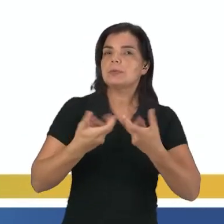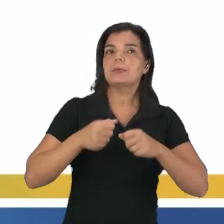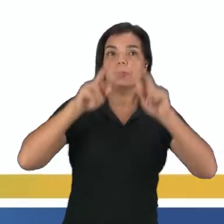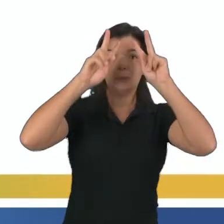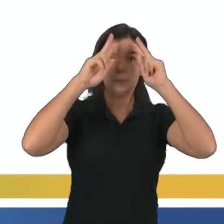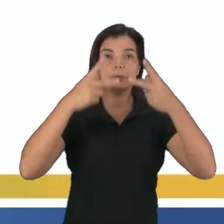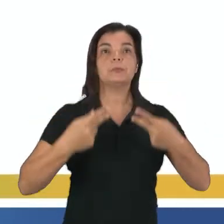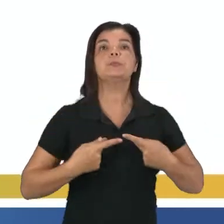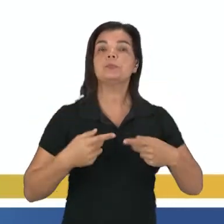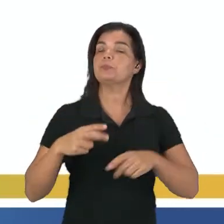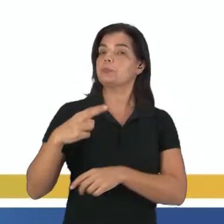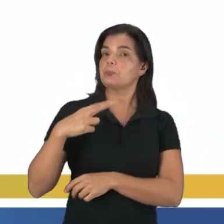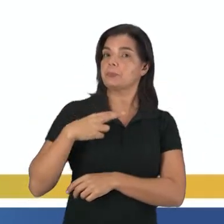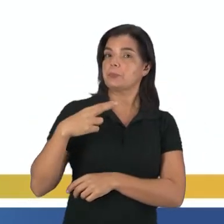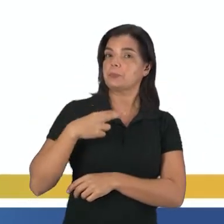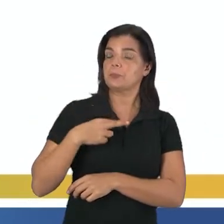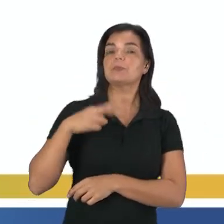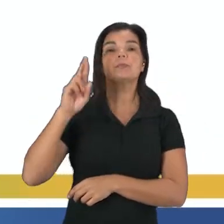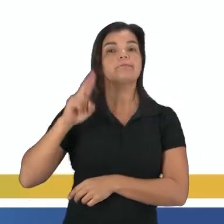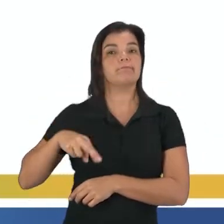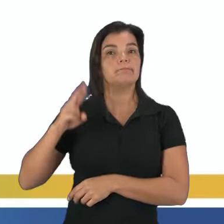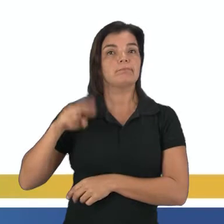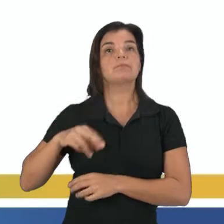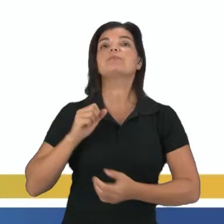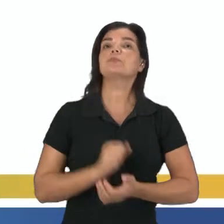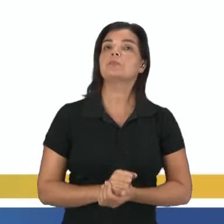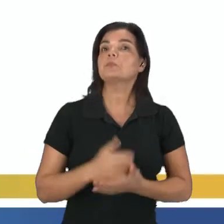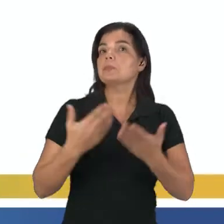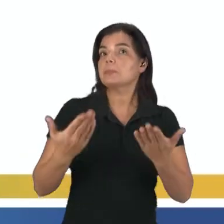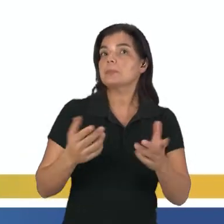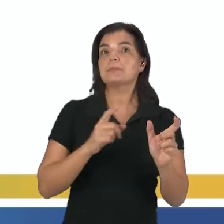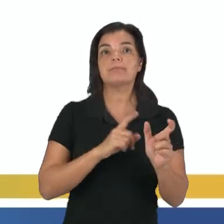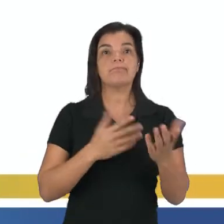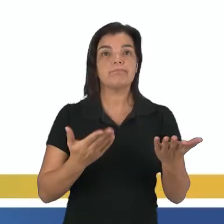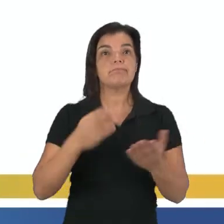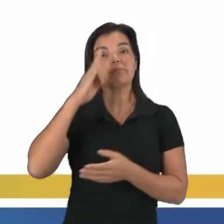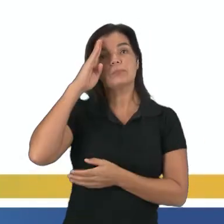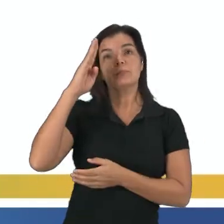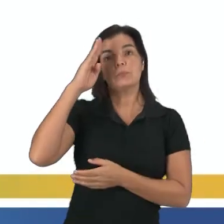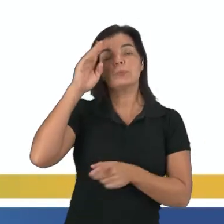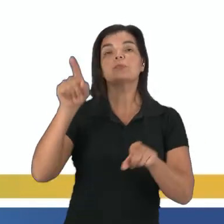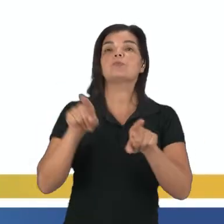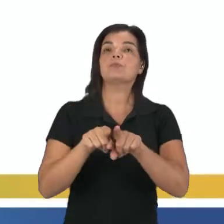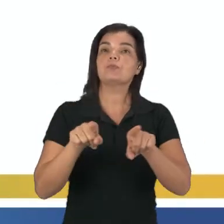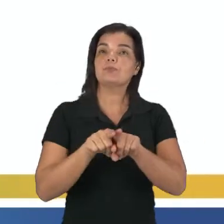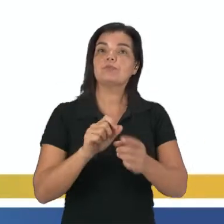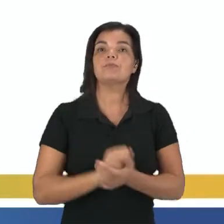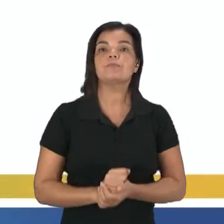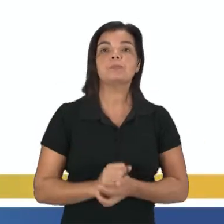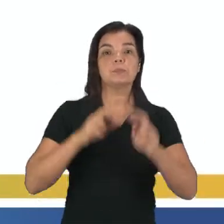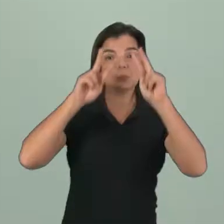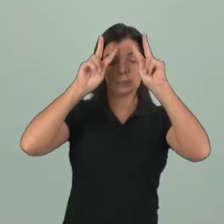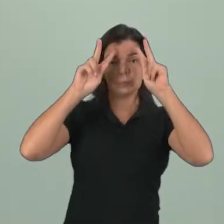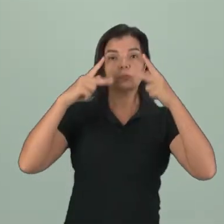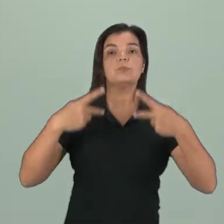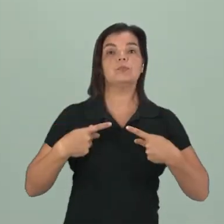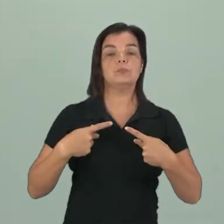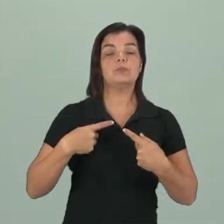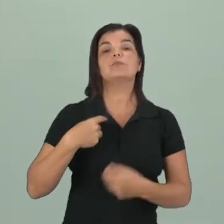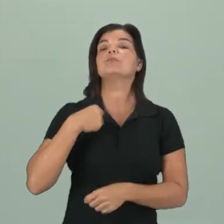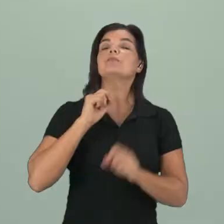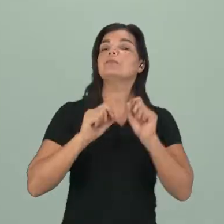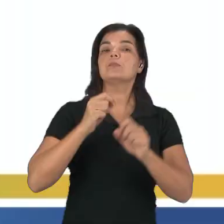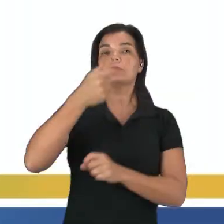humanas, particularmente à racionalidade, ou seja, ao principal aspecto do ser humano, que é o